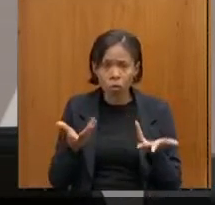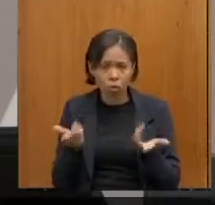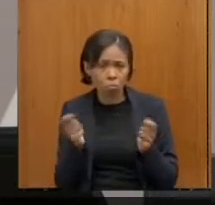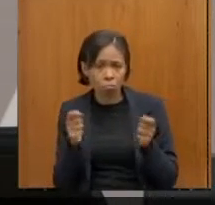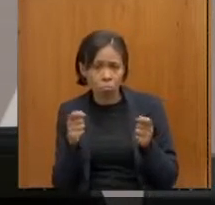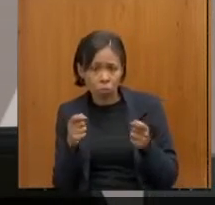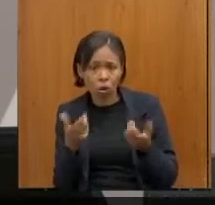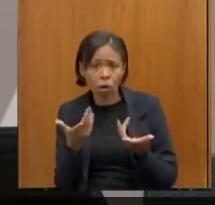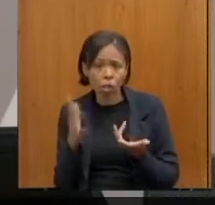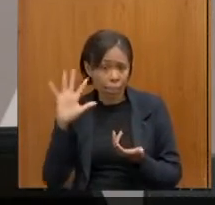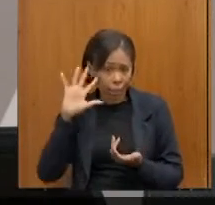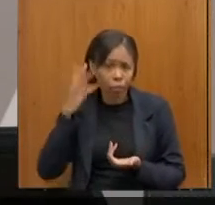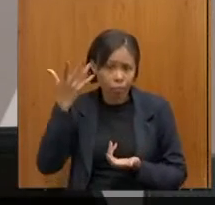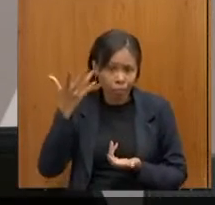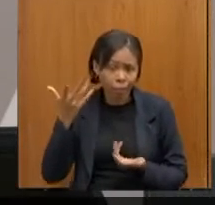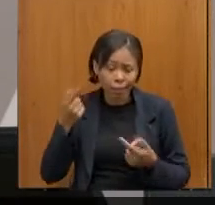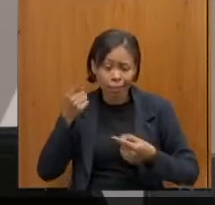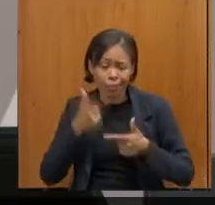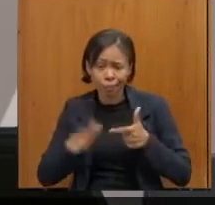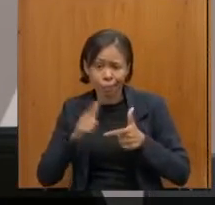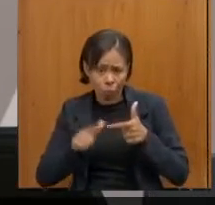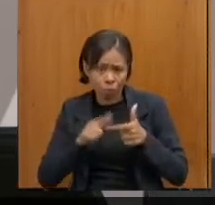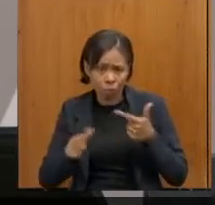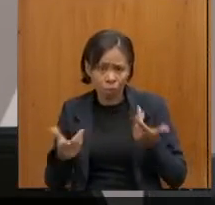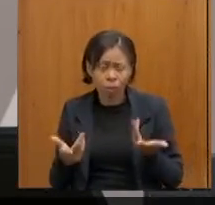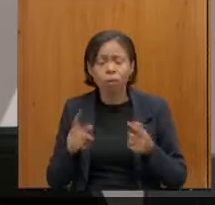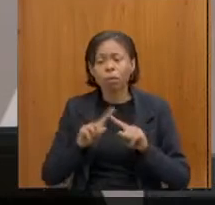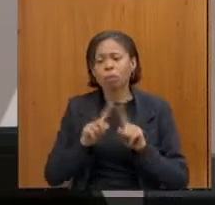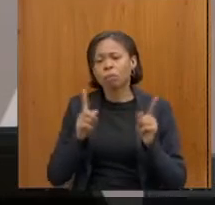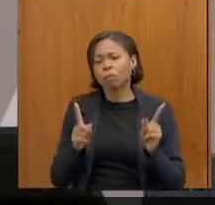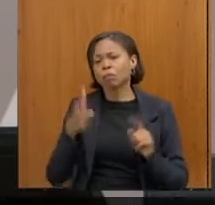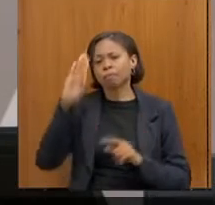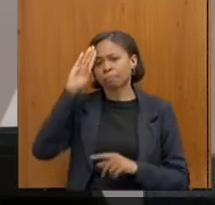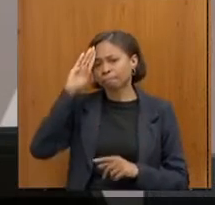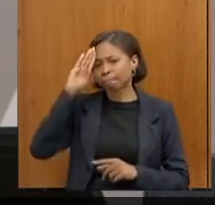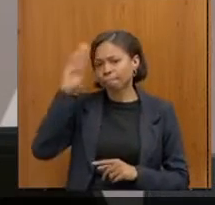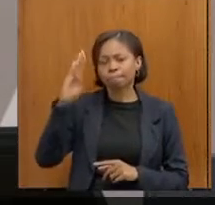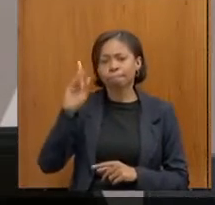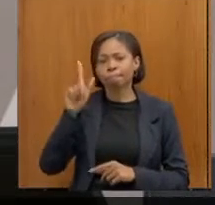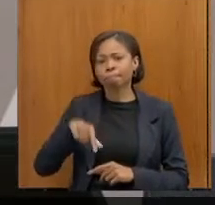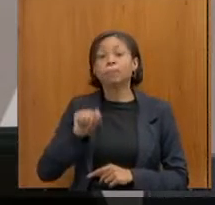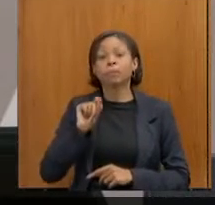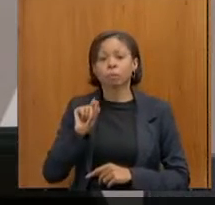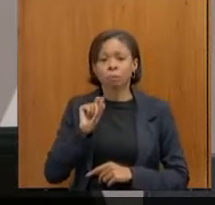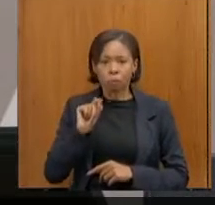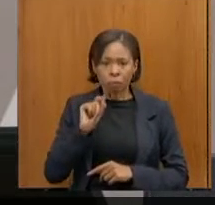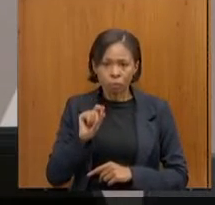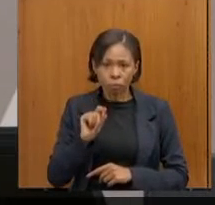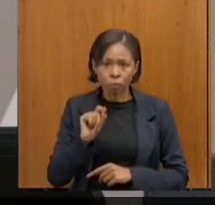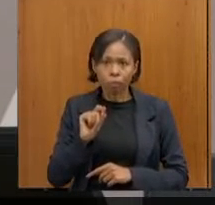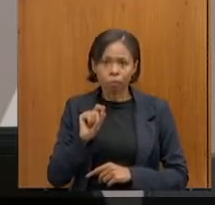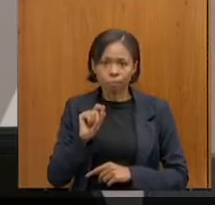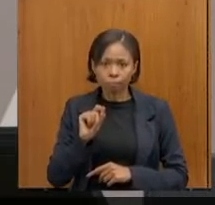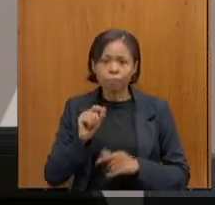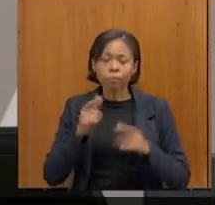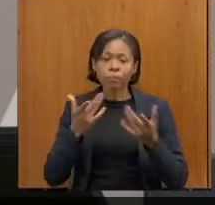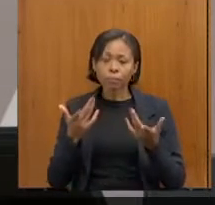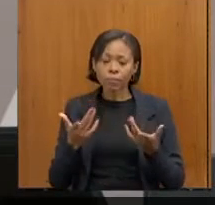questão do ovo e da galinha mas o principal aqui é a questão das